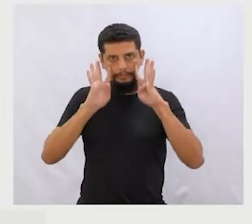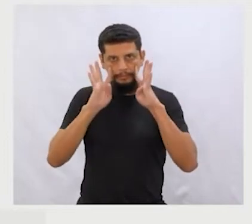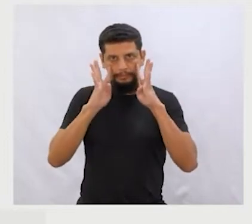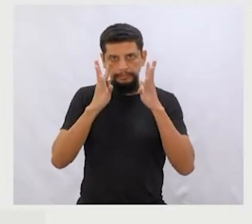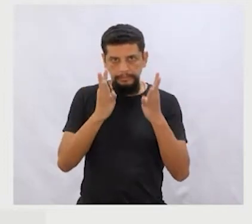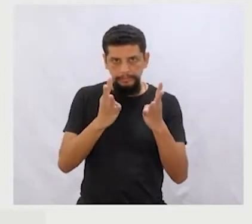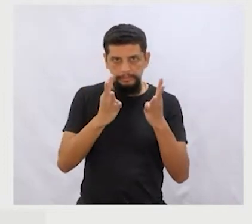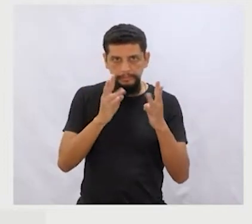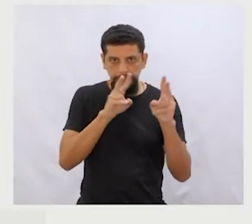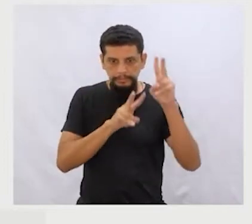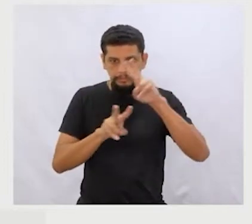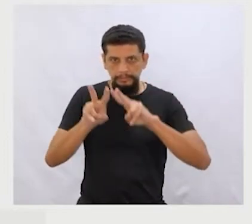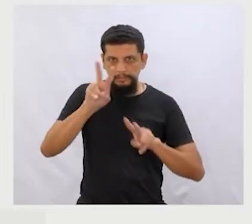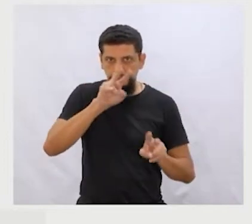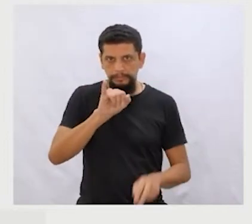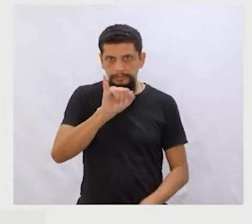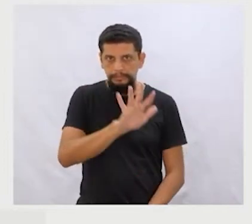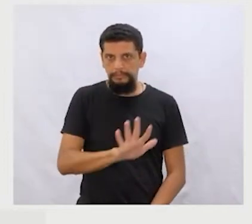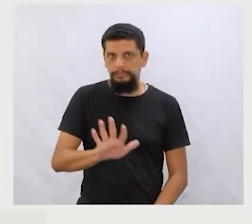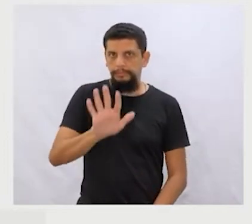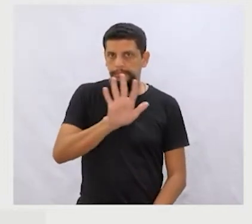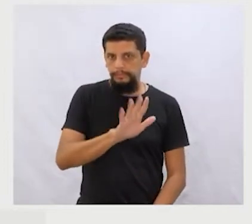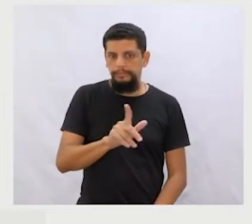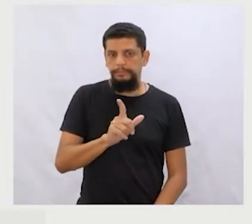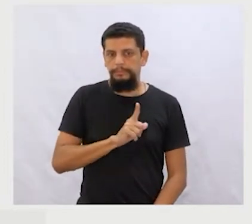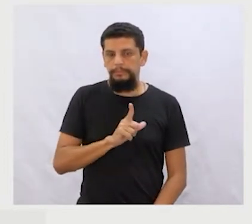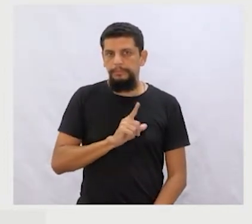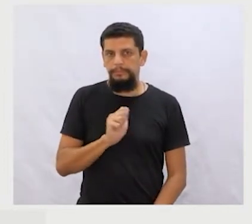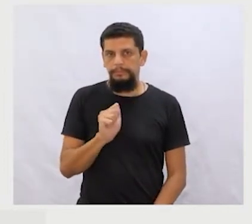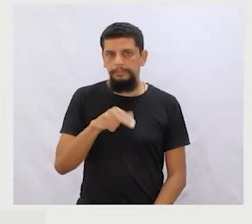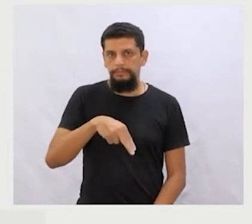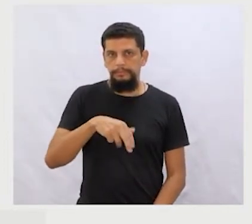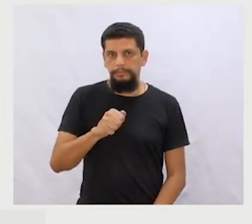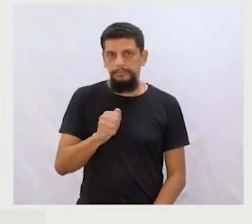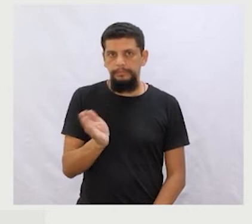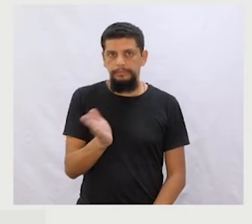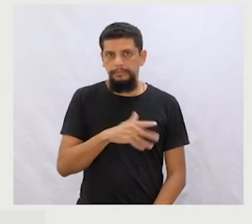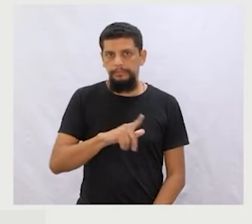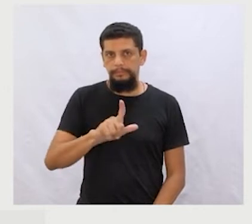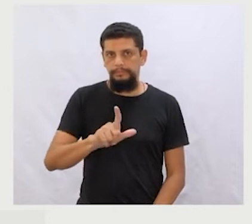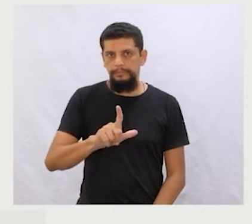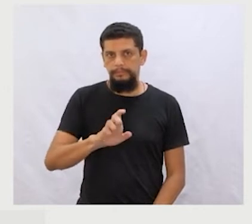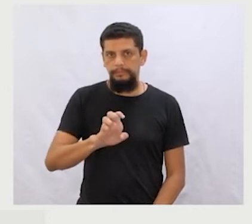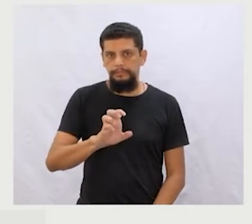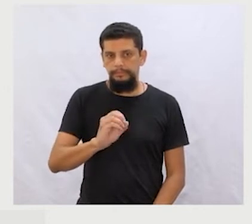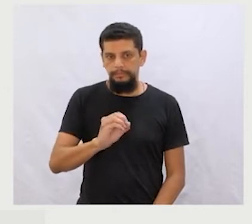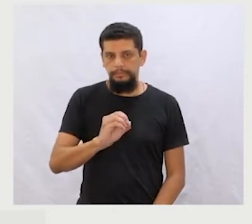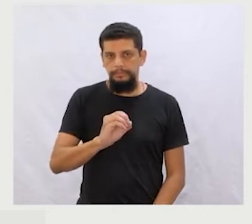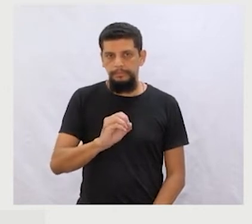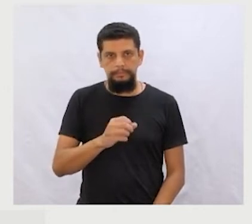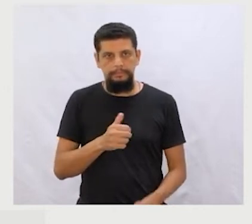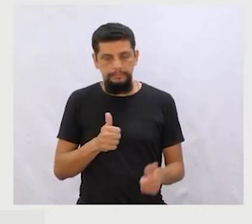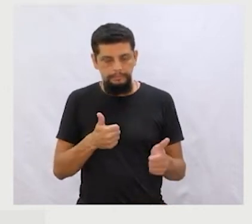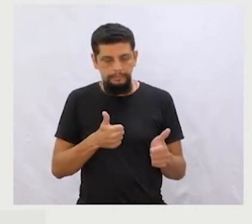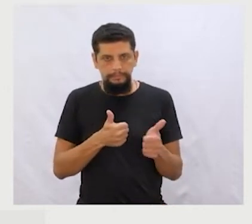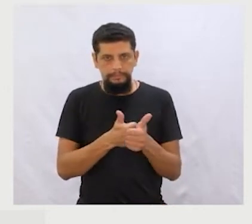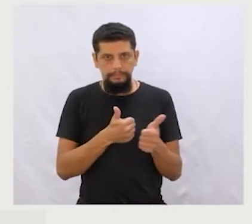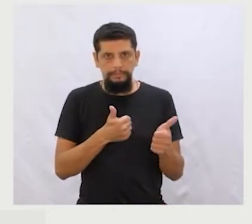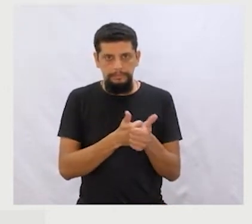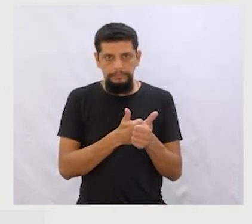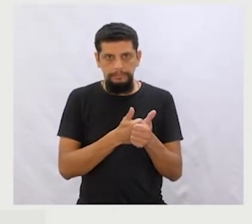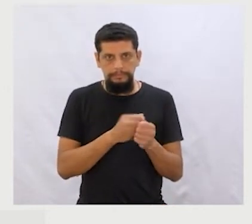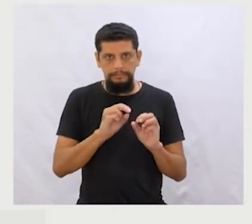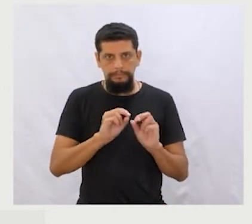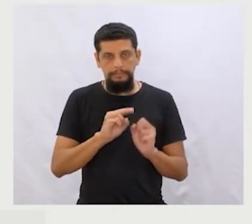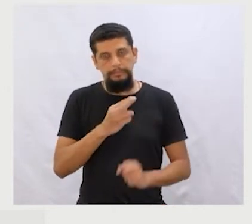Preste atenção, olhe a imagem. Nós temos a Ana e o Léo. Eles estão